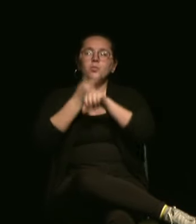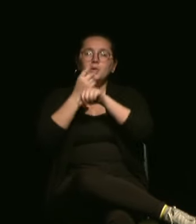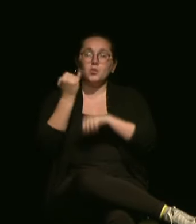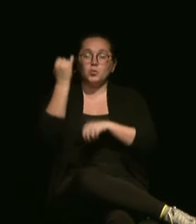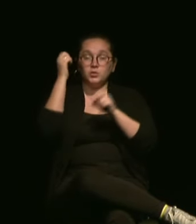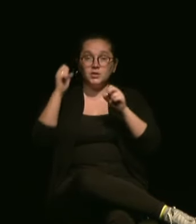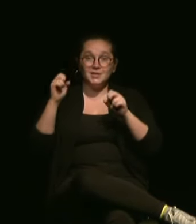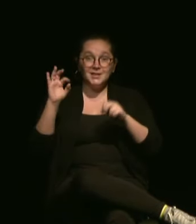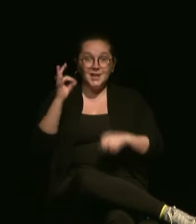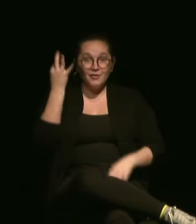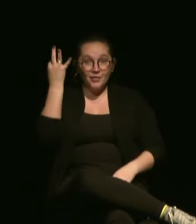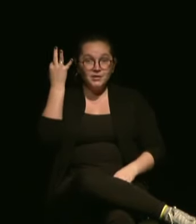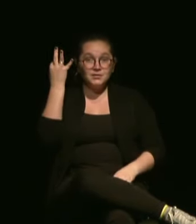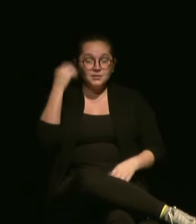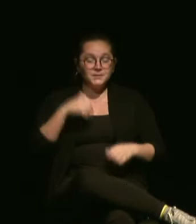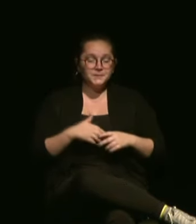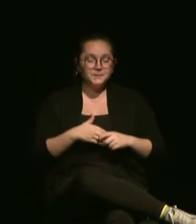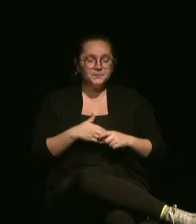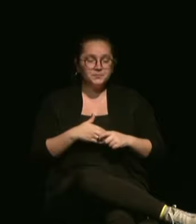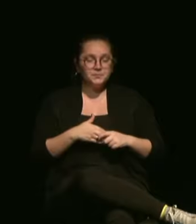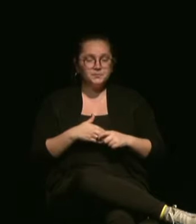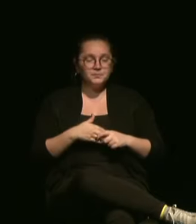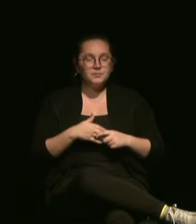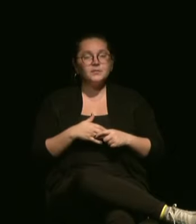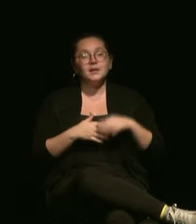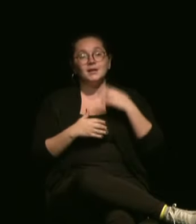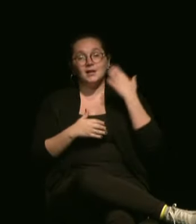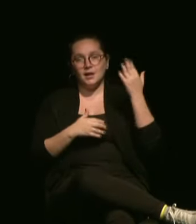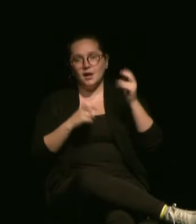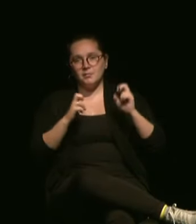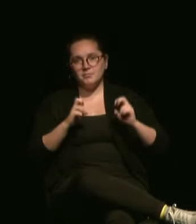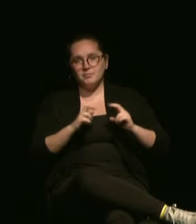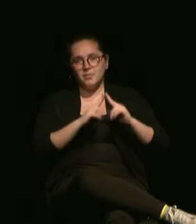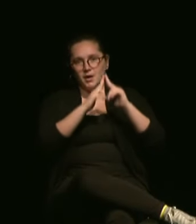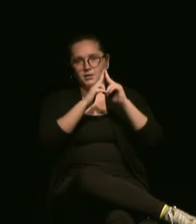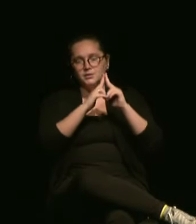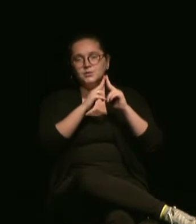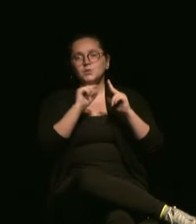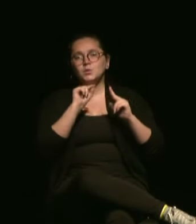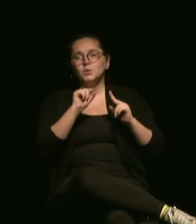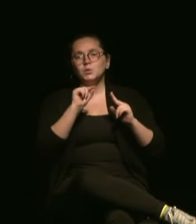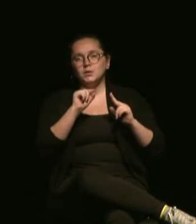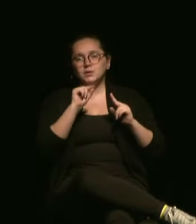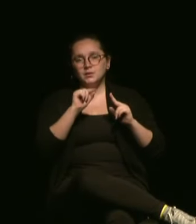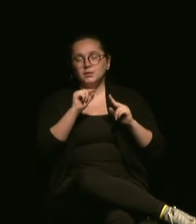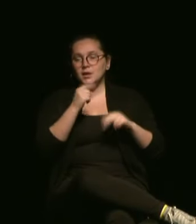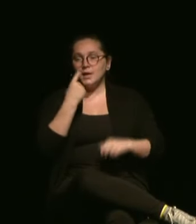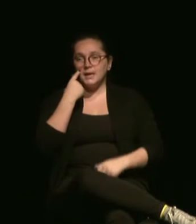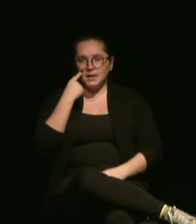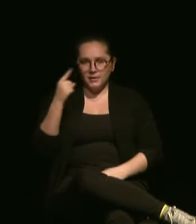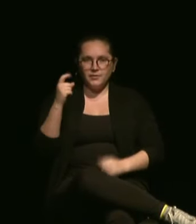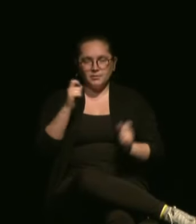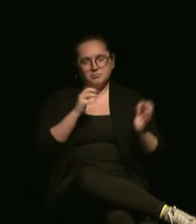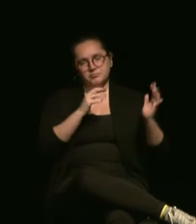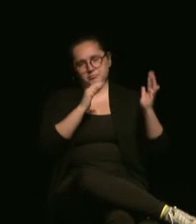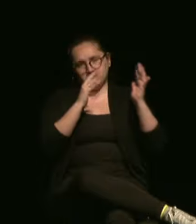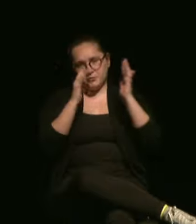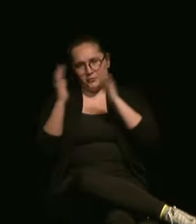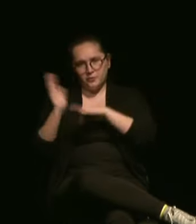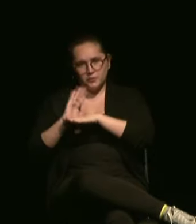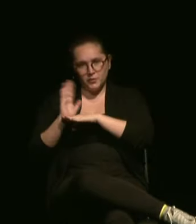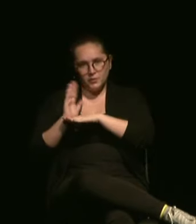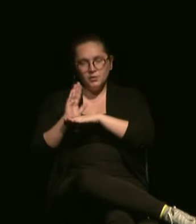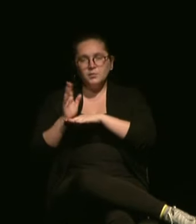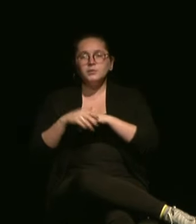França, no cinema do Real. E lá, em Paris, ele vai ver o Shoah do Lanzmann. Para